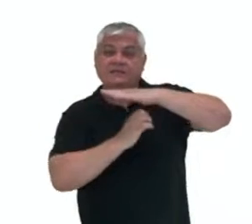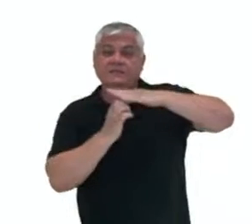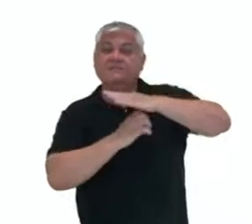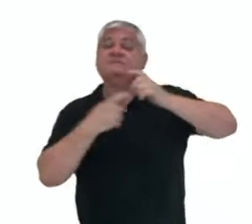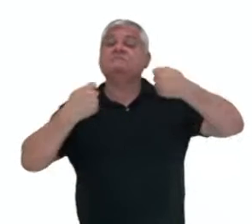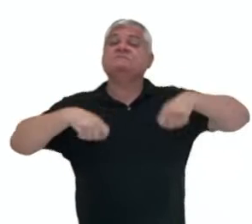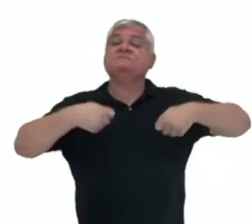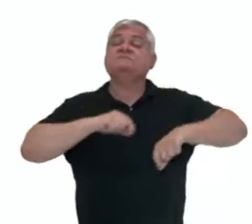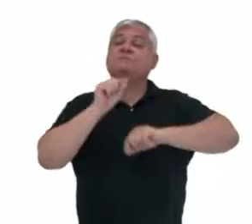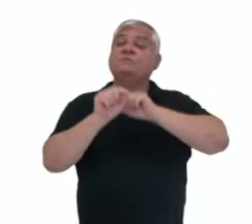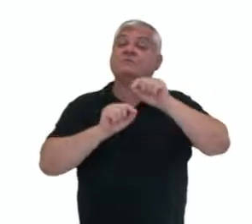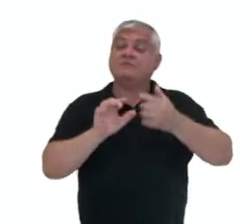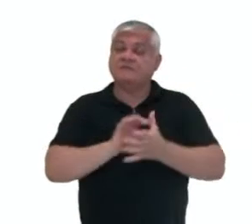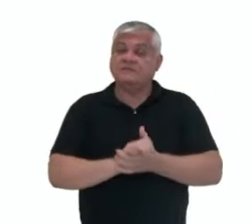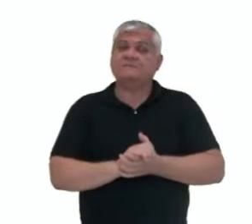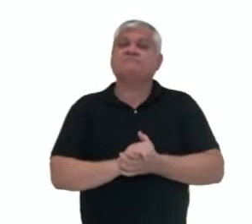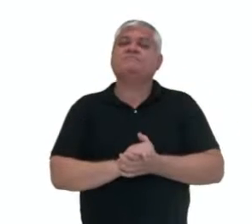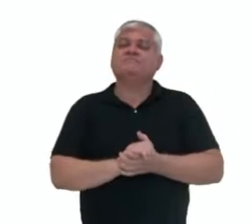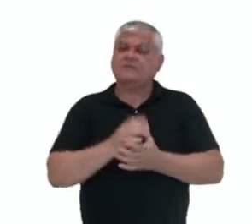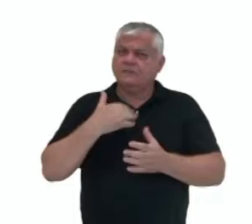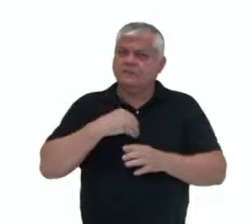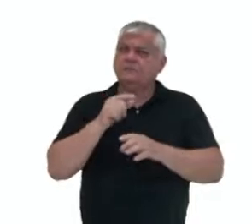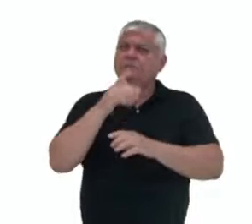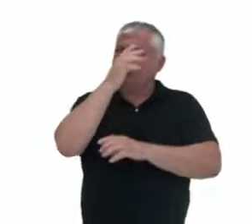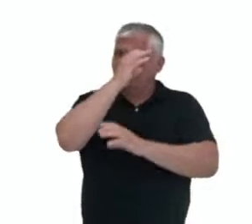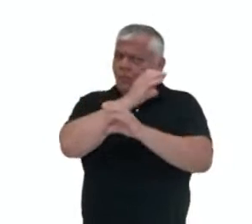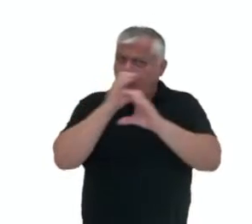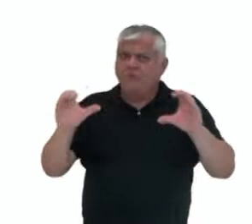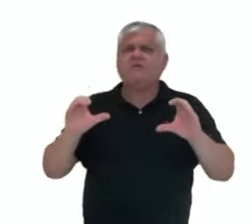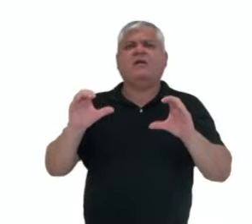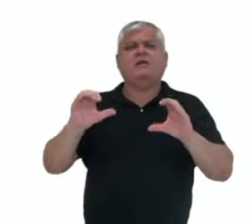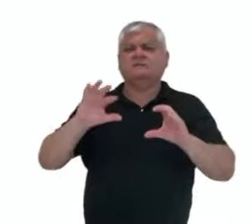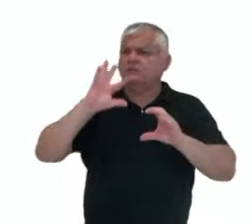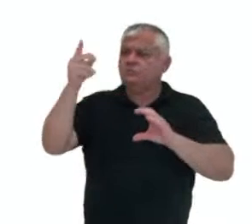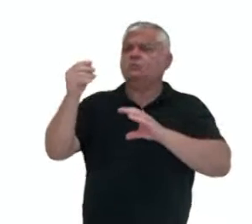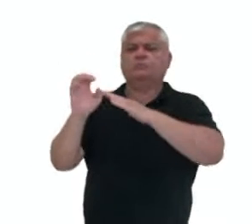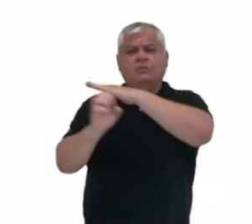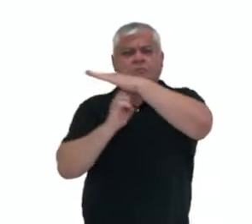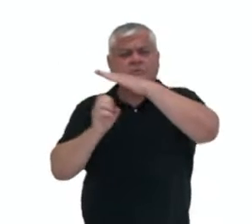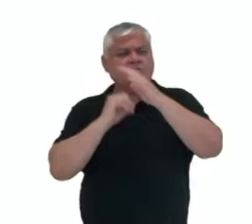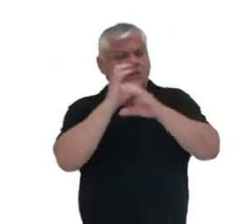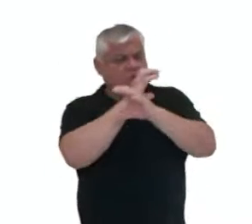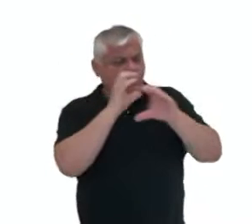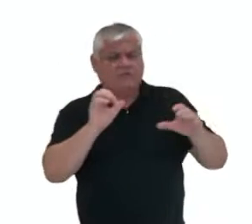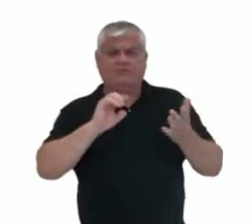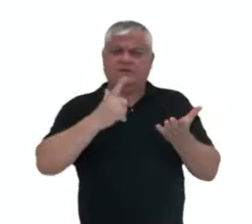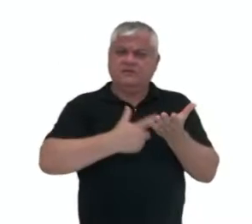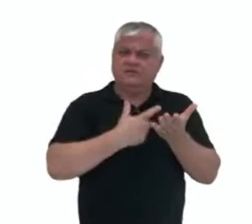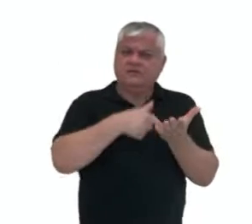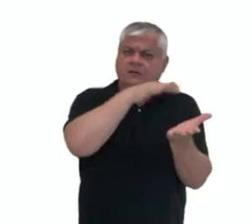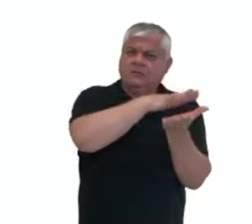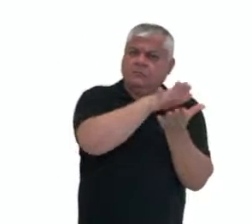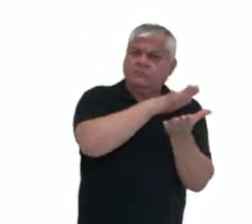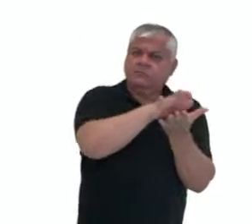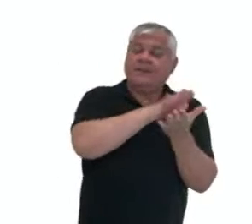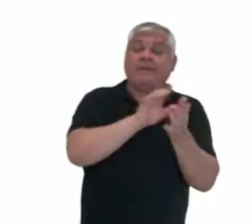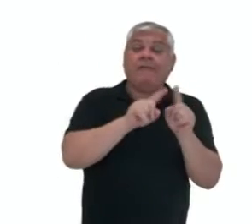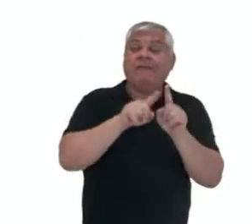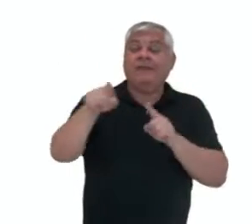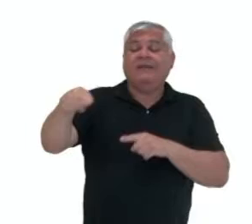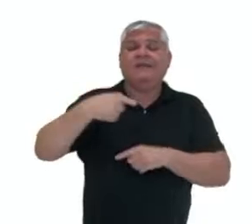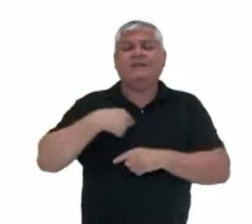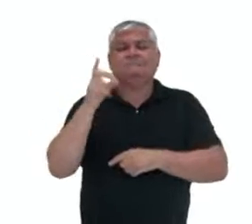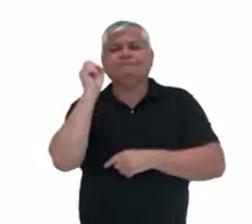de outros fatores, da confiança de seus fornecedores. Esses, no entanto, enfrentam dificuldades de